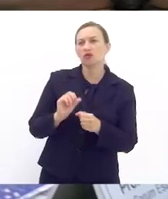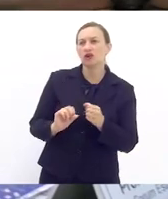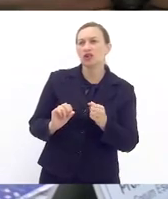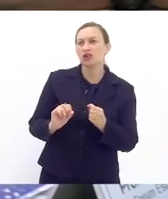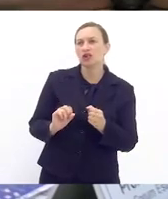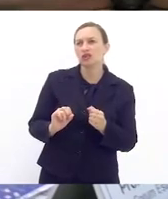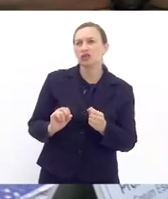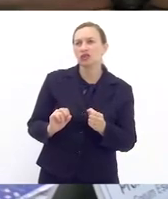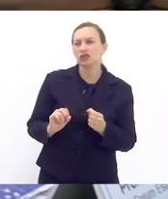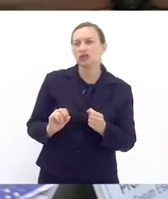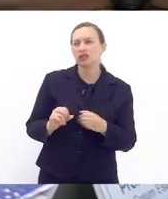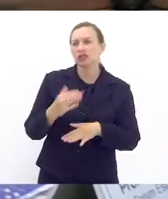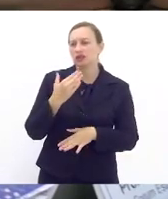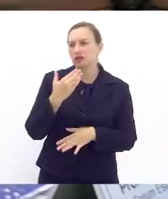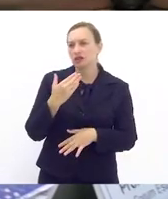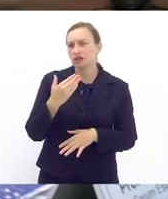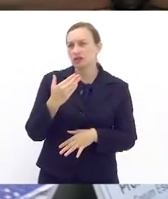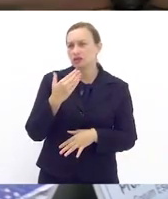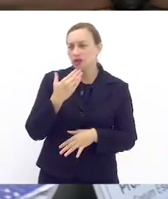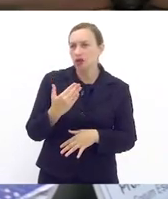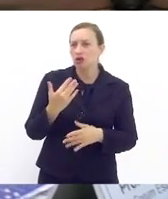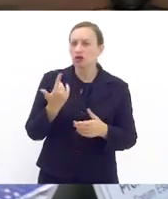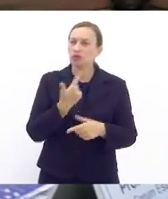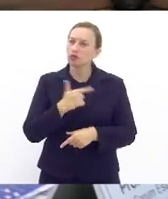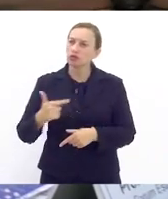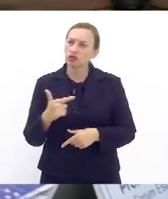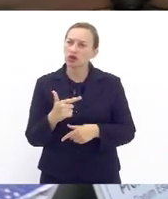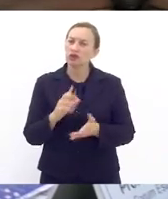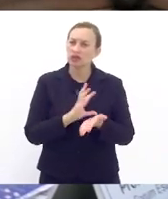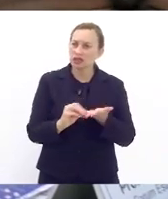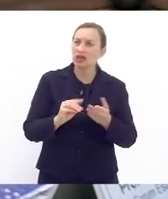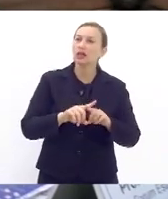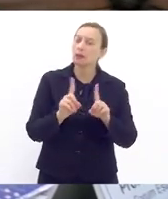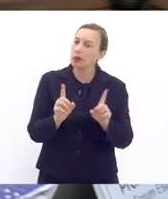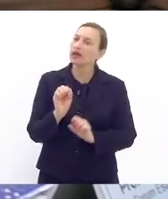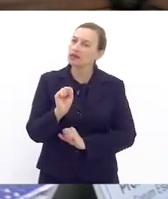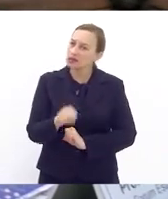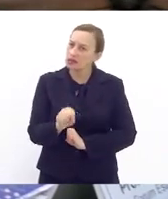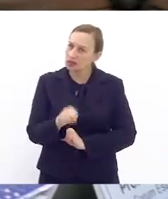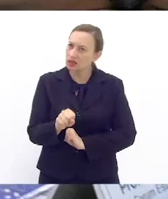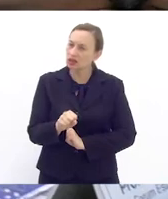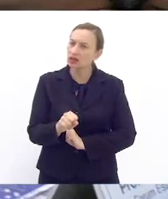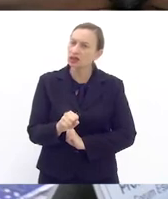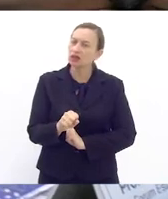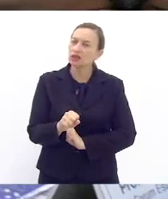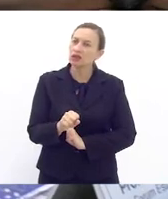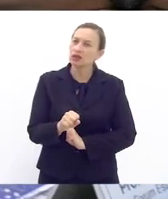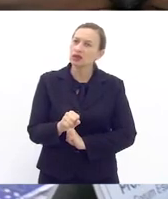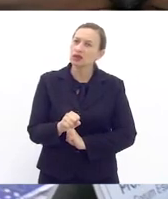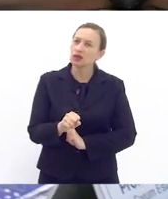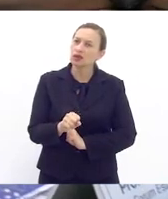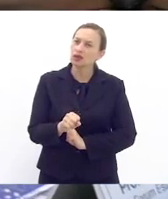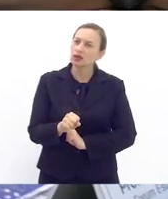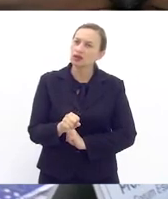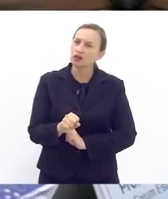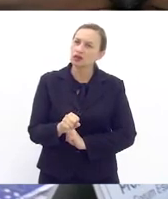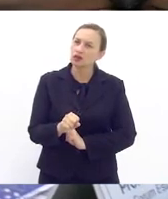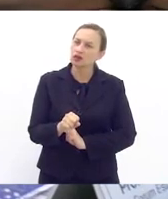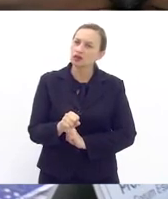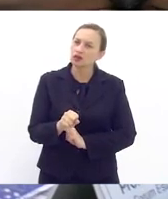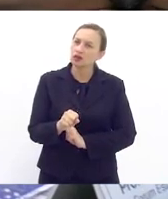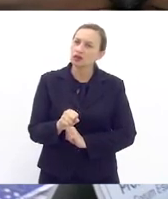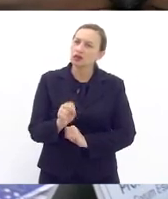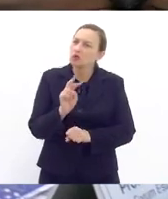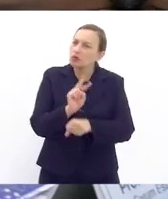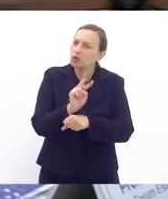esse oferecimento porque eu não tenho essa exatas mas sim quem é foi o guardião